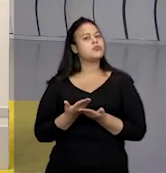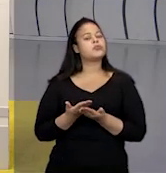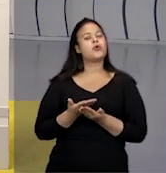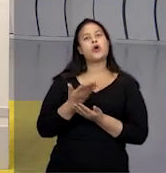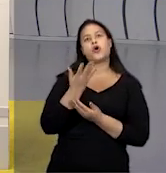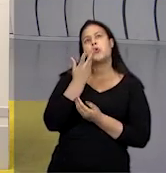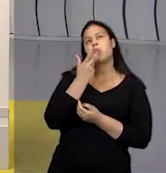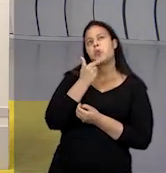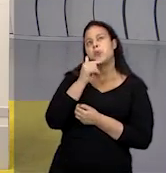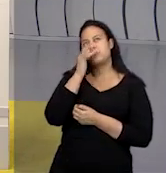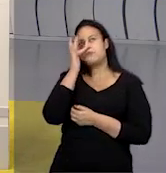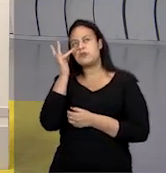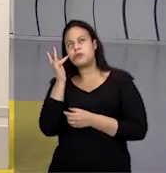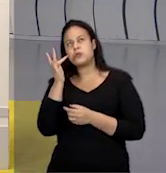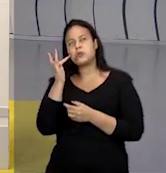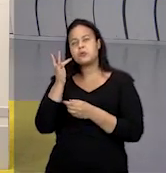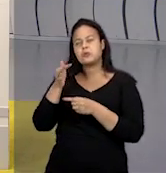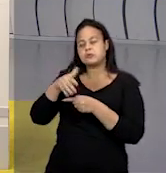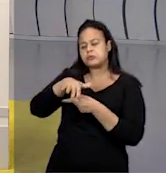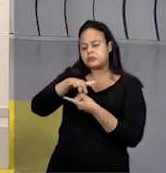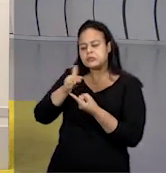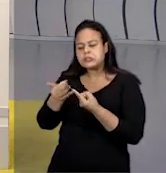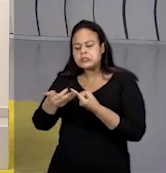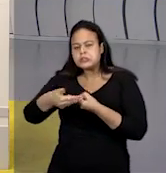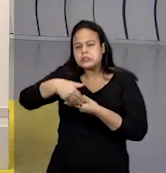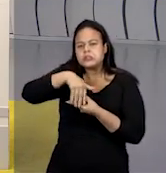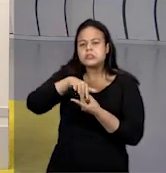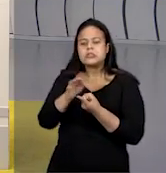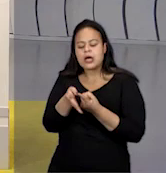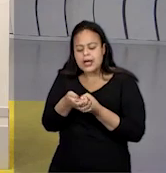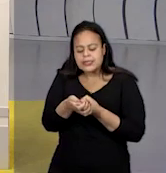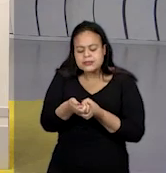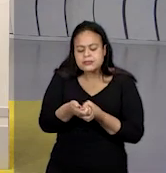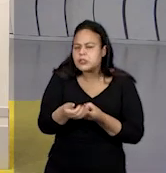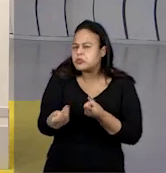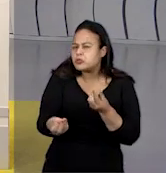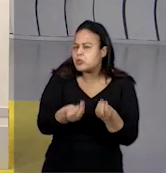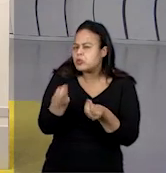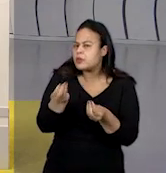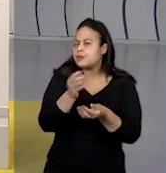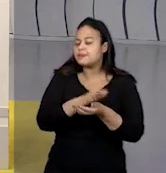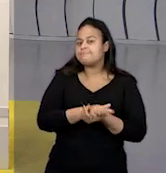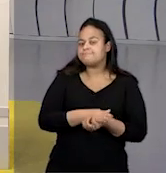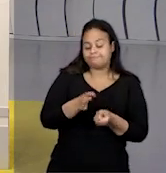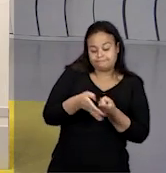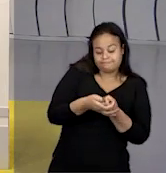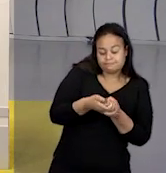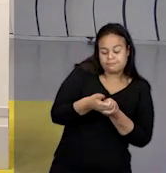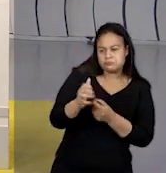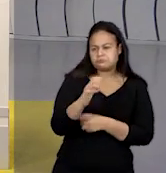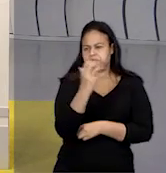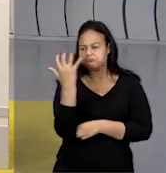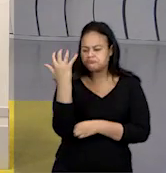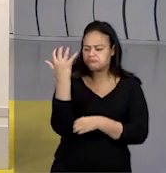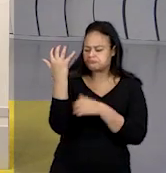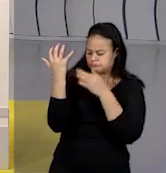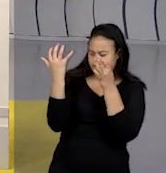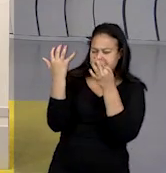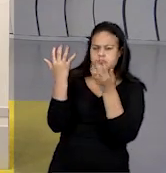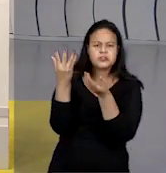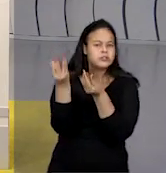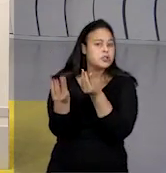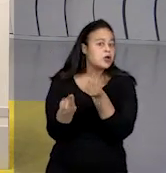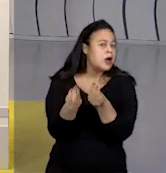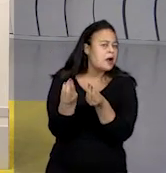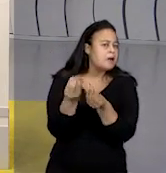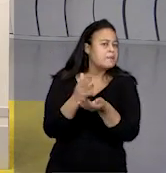da flor e a textura da semente. A cor da semente com o porte da planta. Então, são